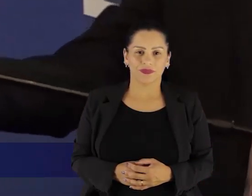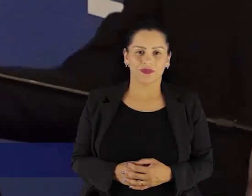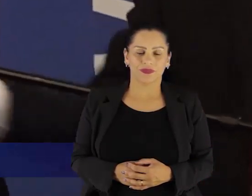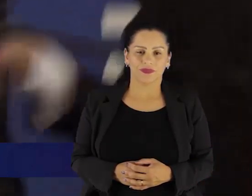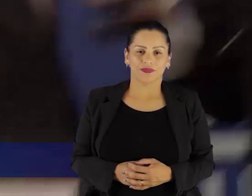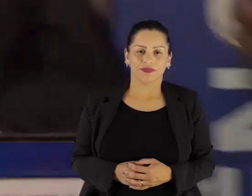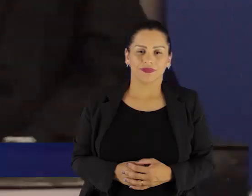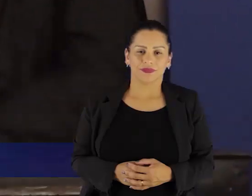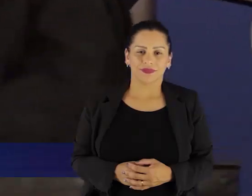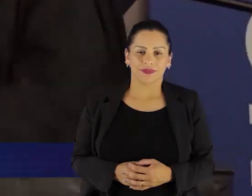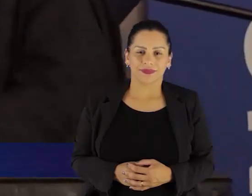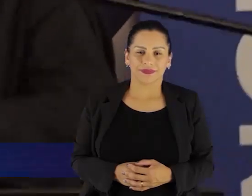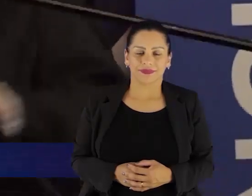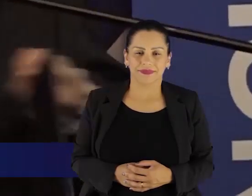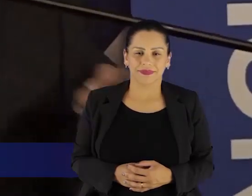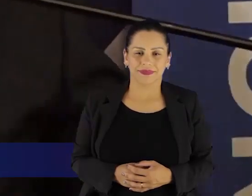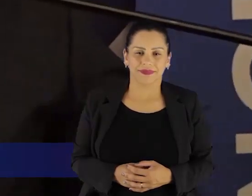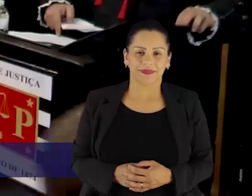oi oi